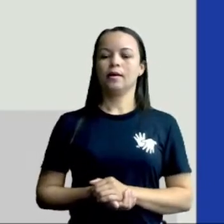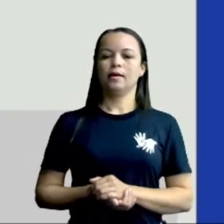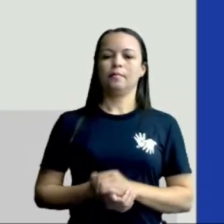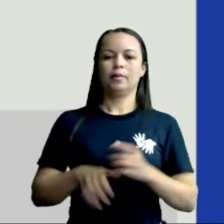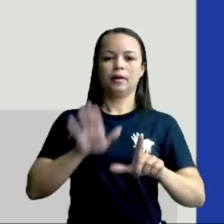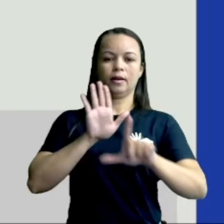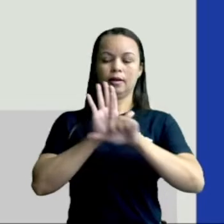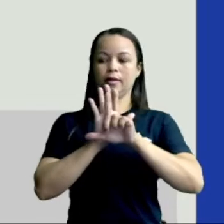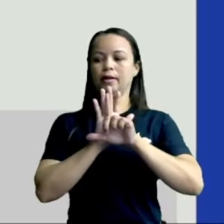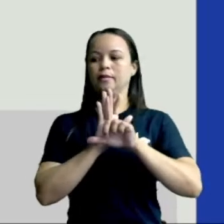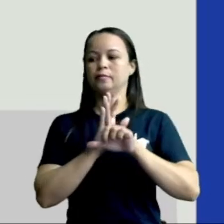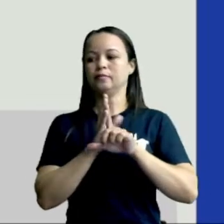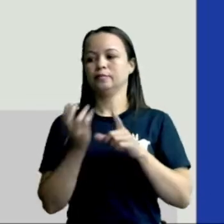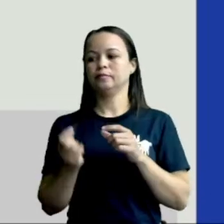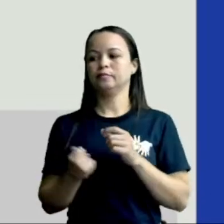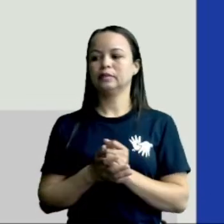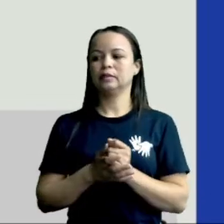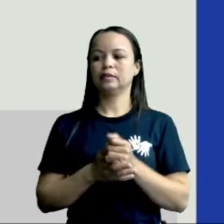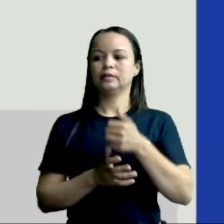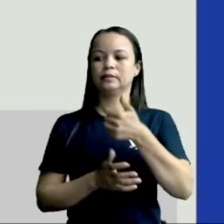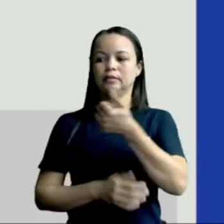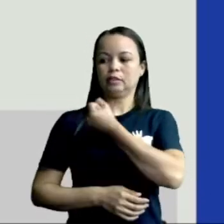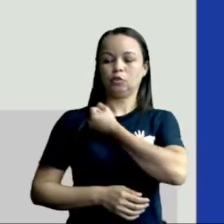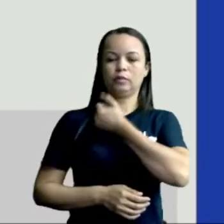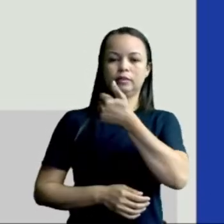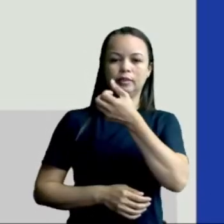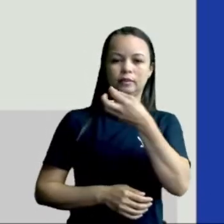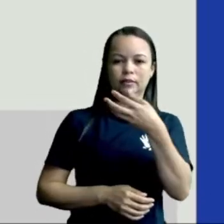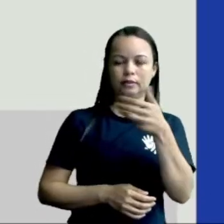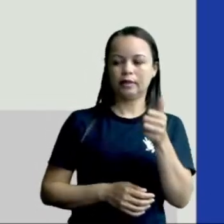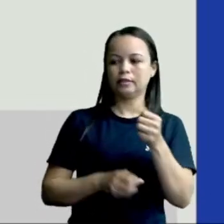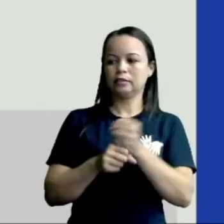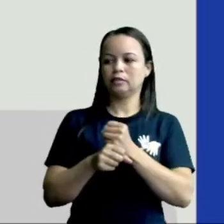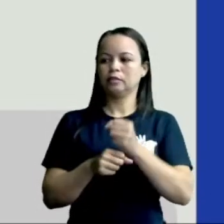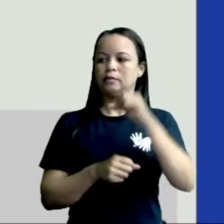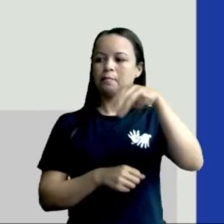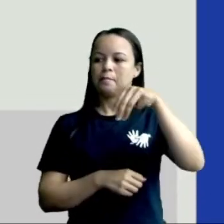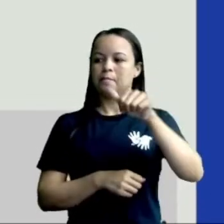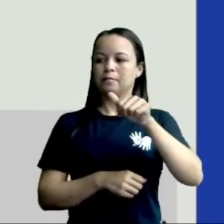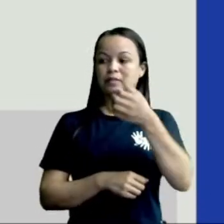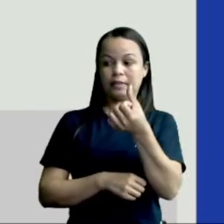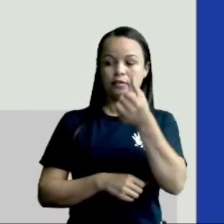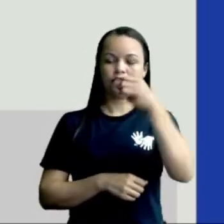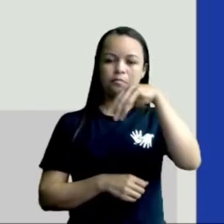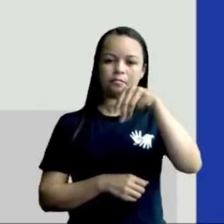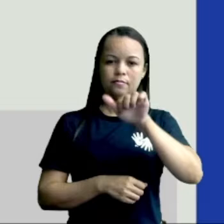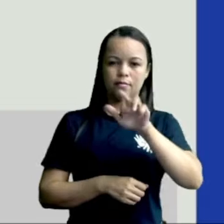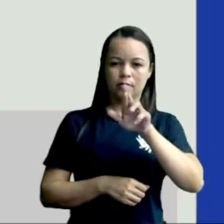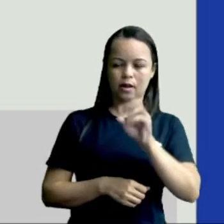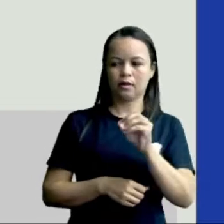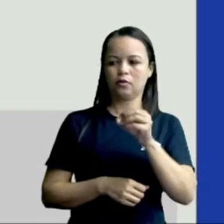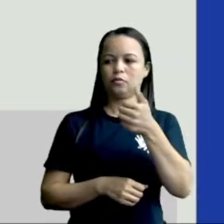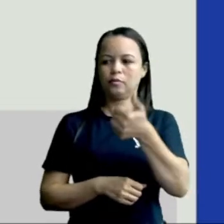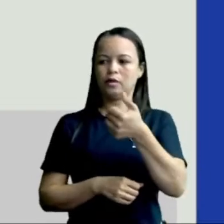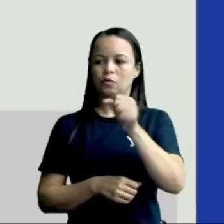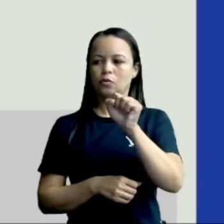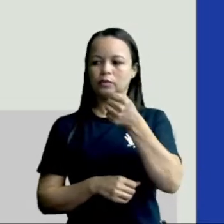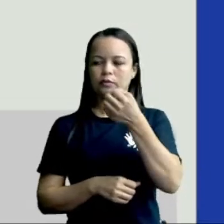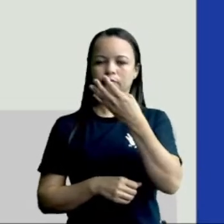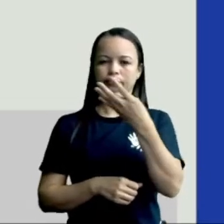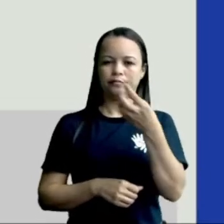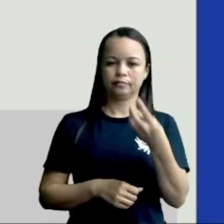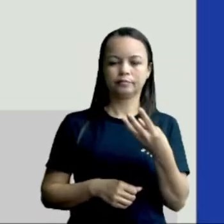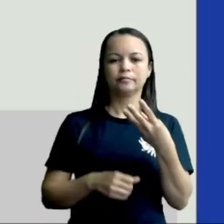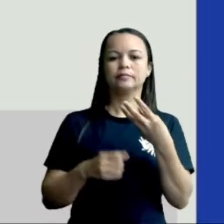número 113, de 6 de maio de 1843, sancionada pelo Barão da Boa Vista, então presidente